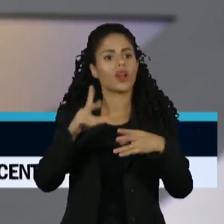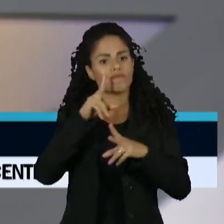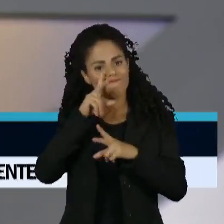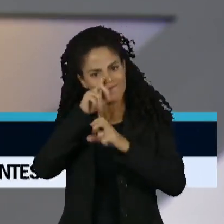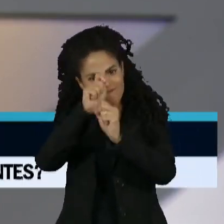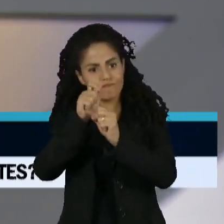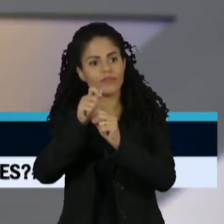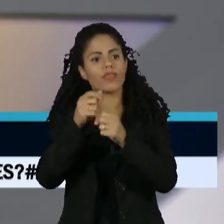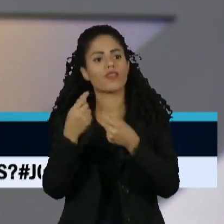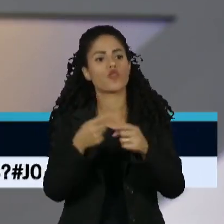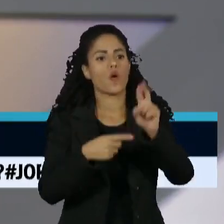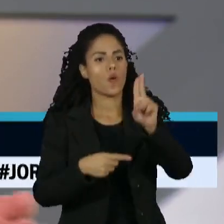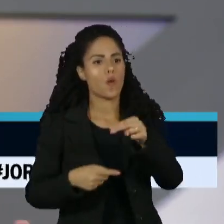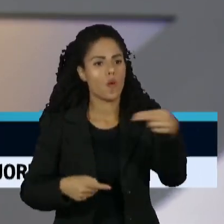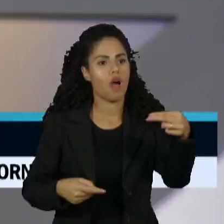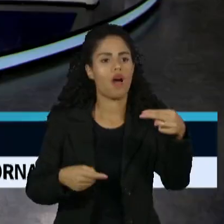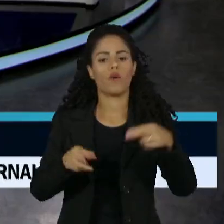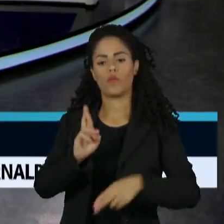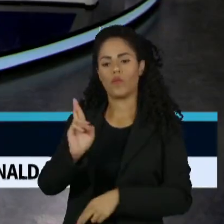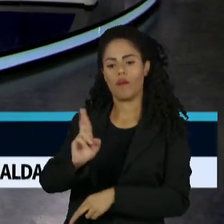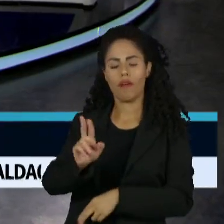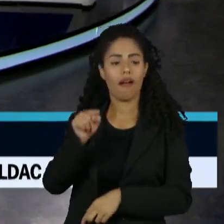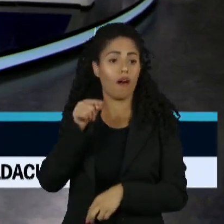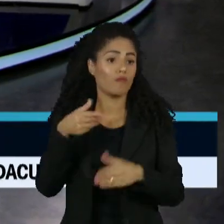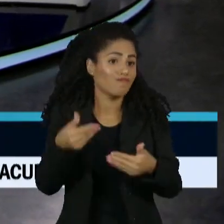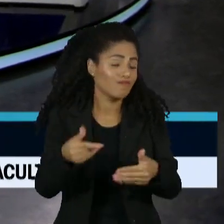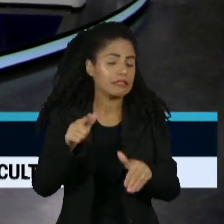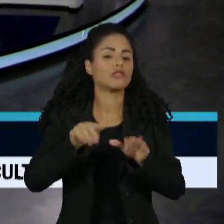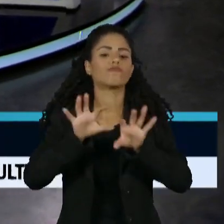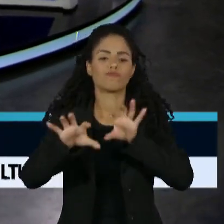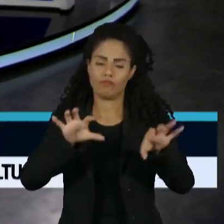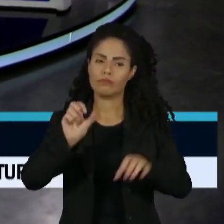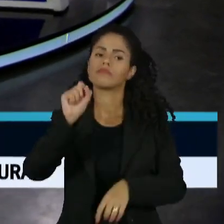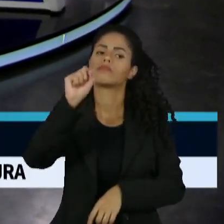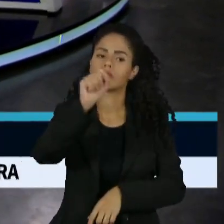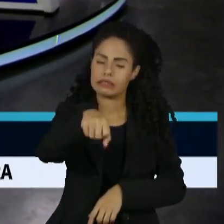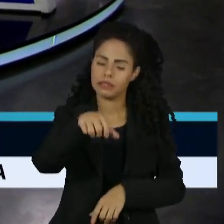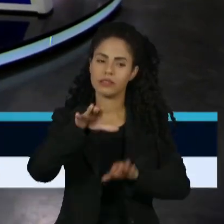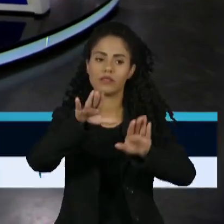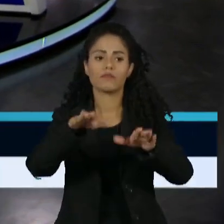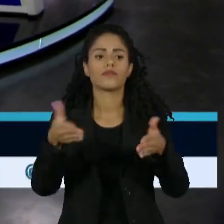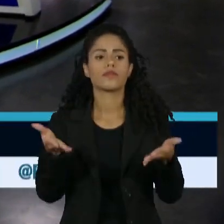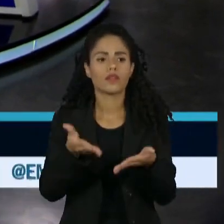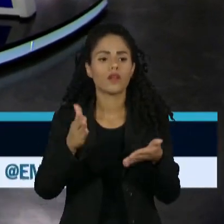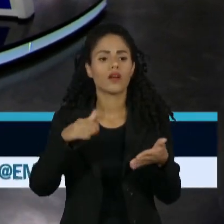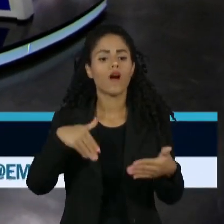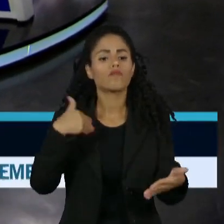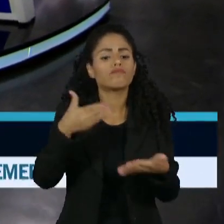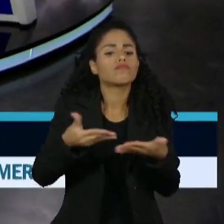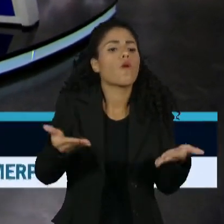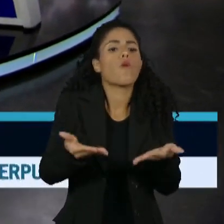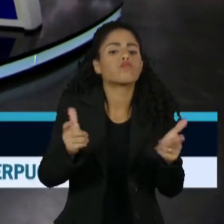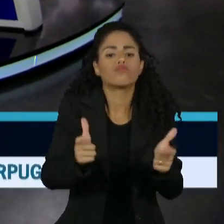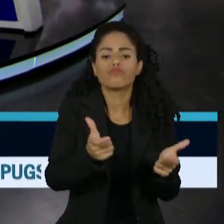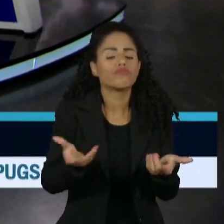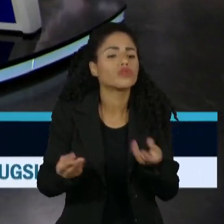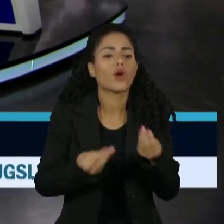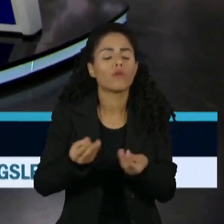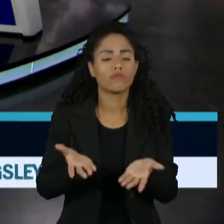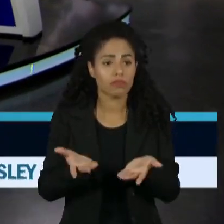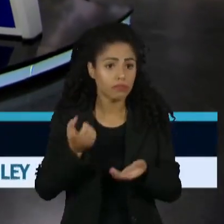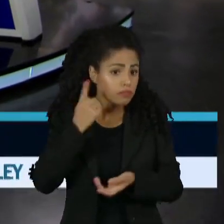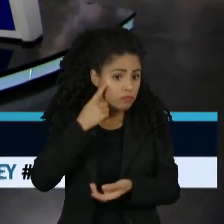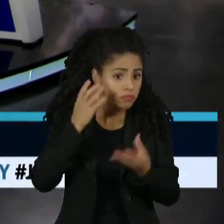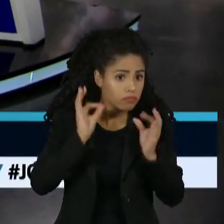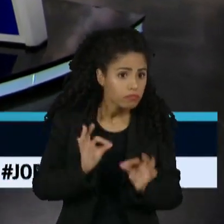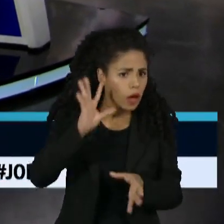contra o euro, se fortalece contra o real. Então, isso acaba tendo algum impacto aqui. A questão é saber até onde ele consegue levar. Hoje, o consenso é que